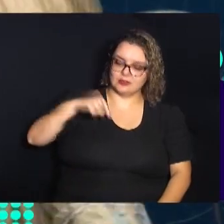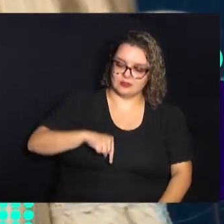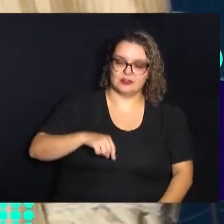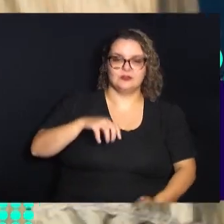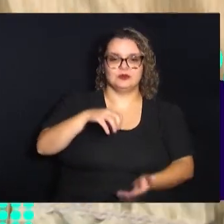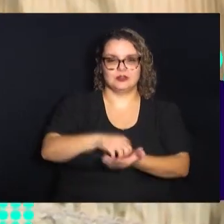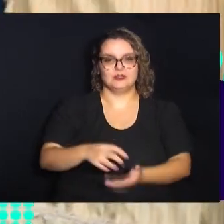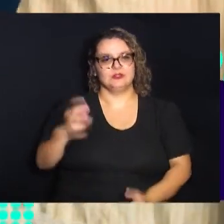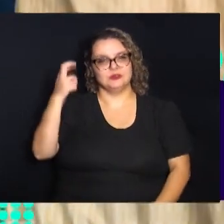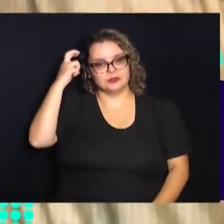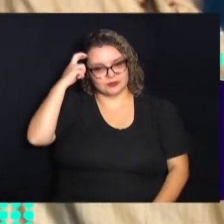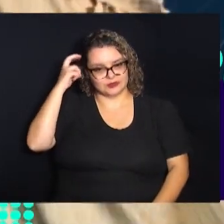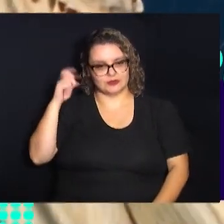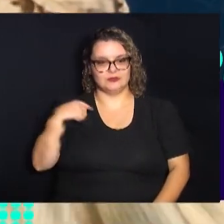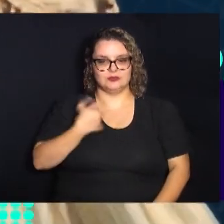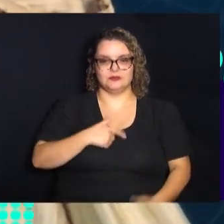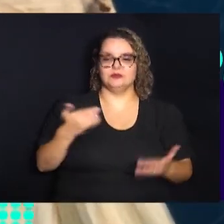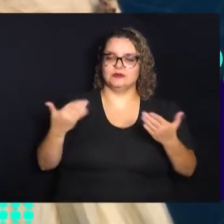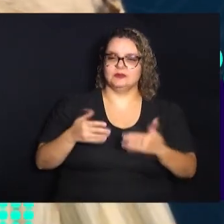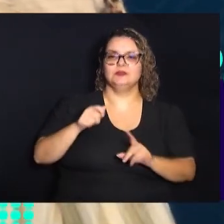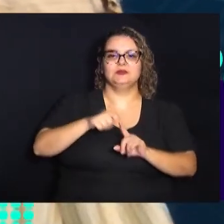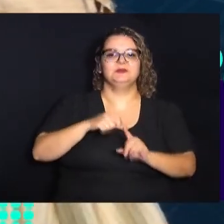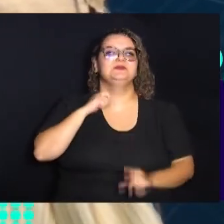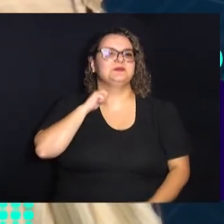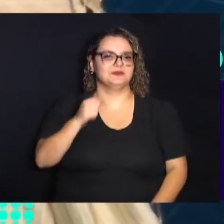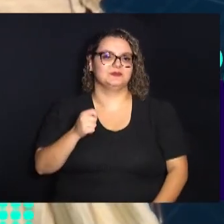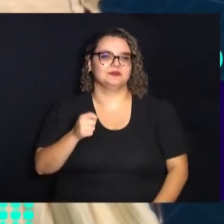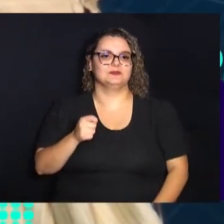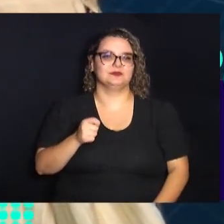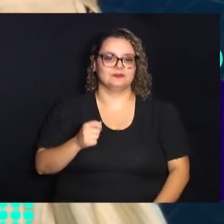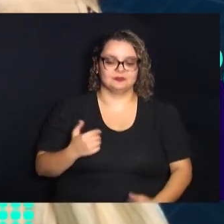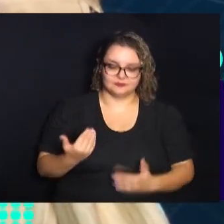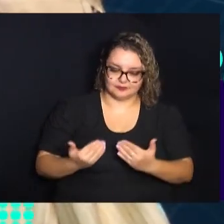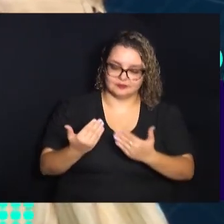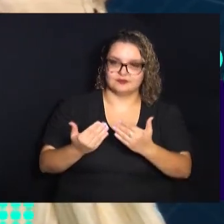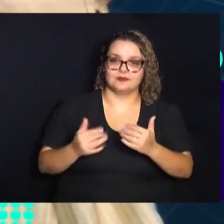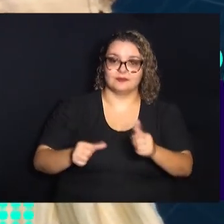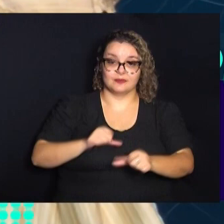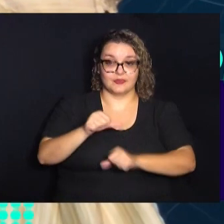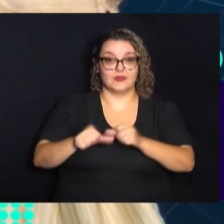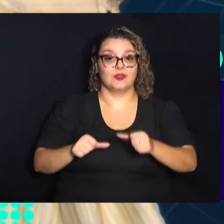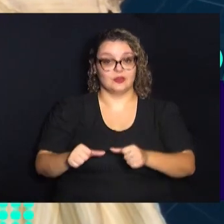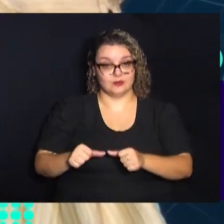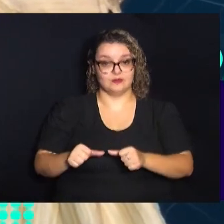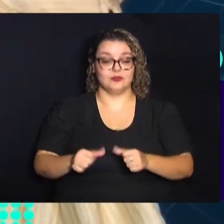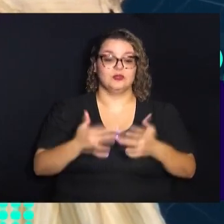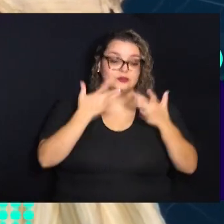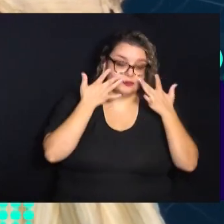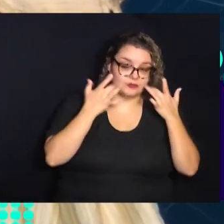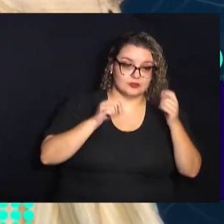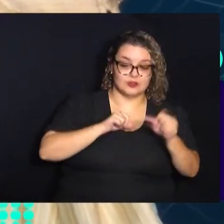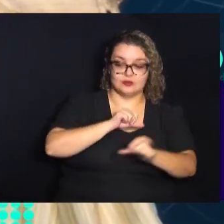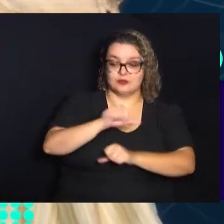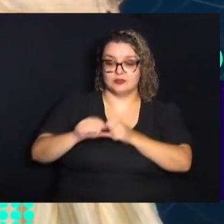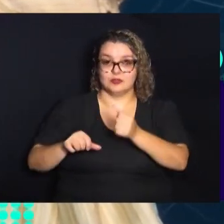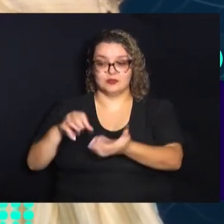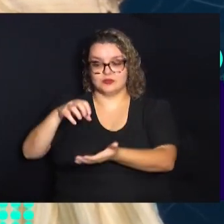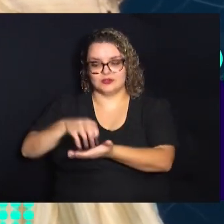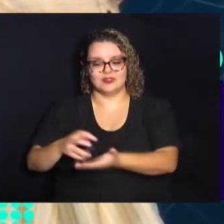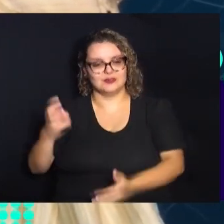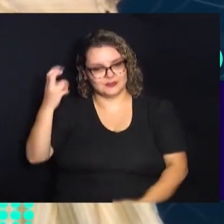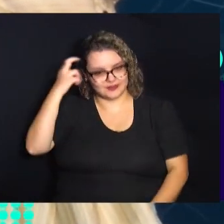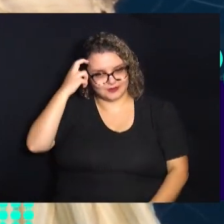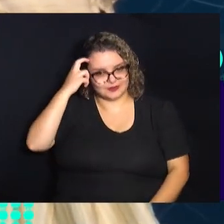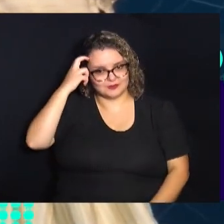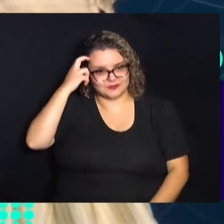vir para o nosso centro cultural, que a gente agora em abril está se tornando, a gente está mudando o nosso posicionamento de um teatro para um